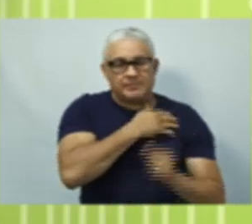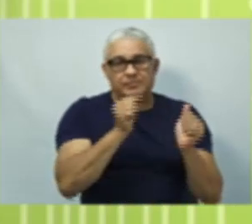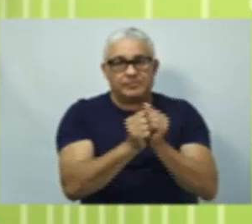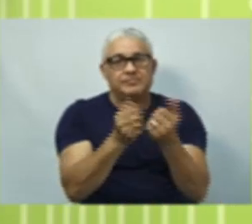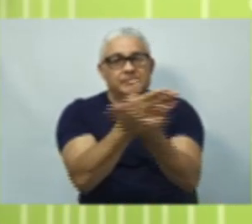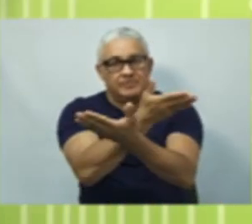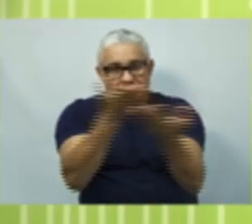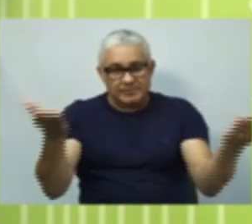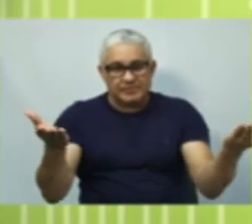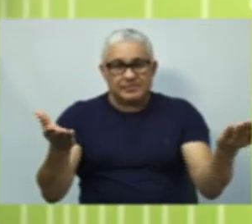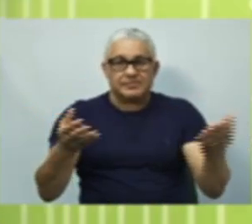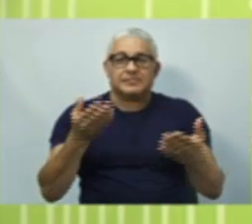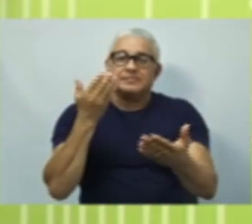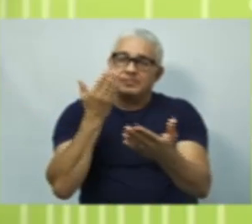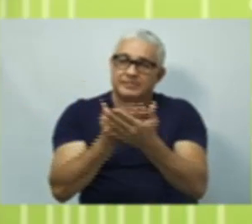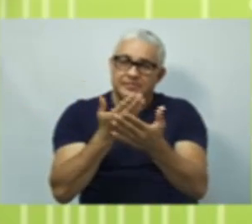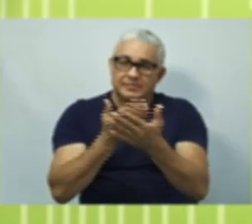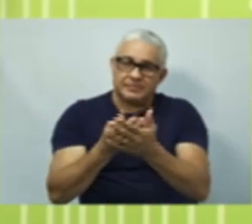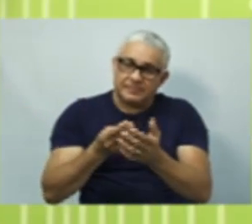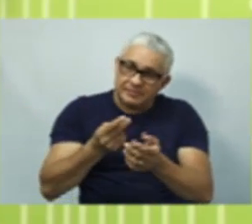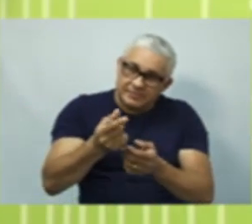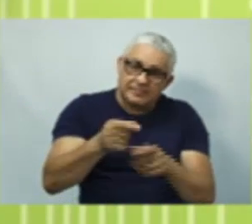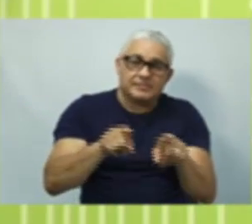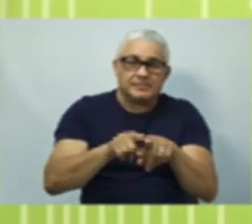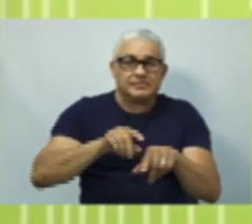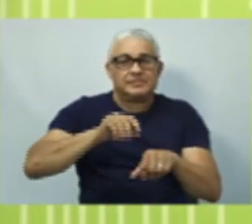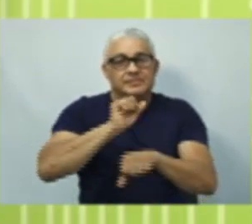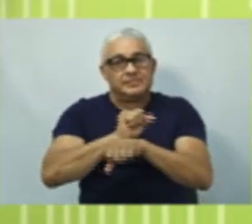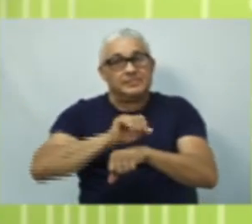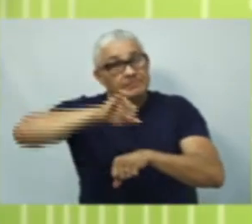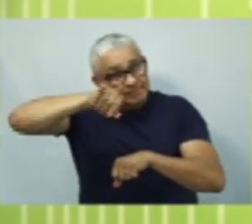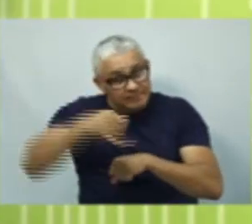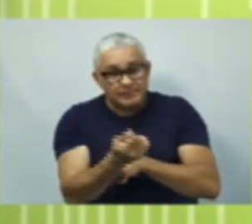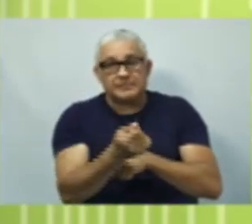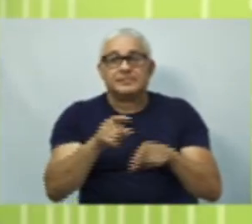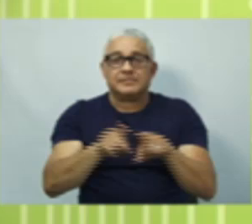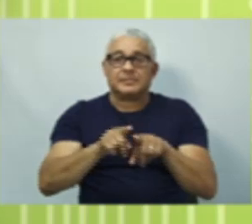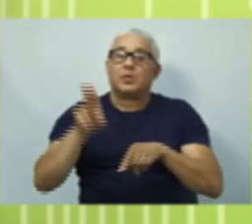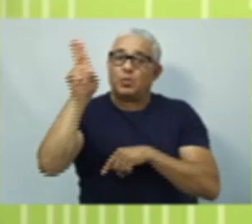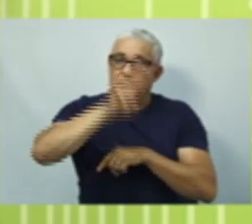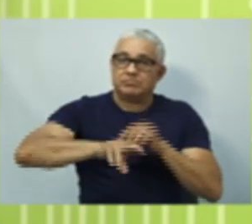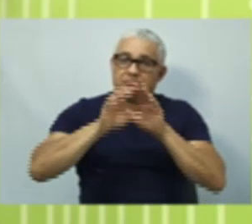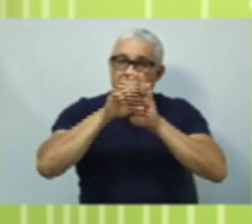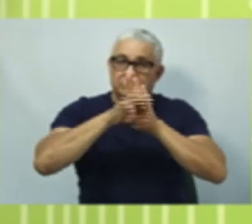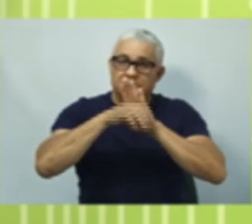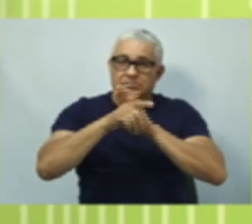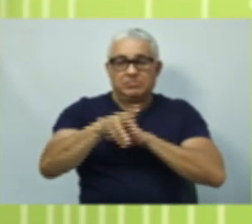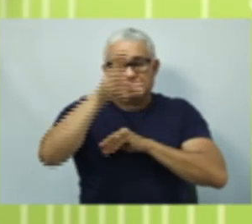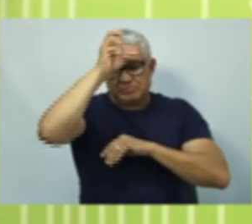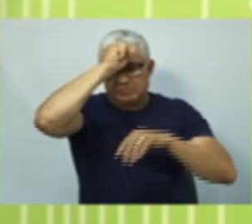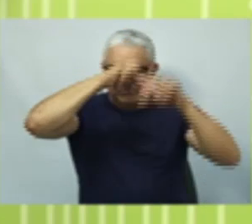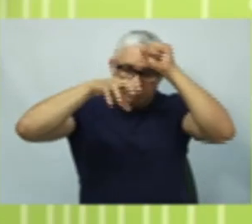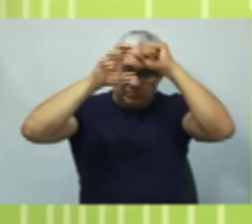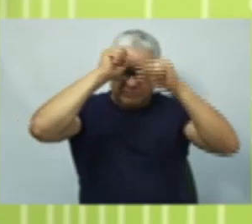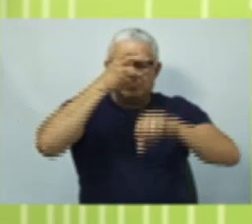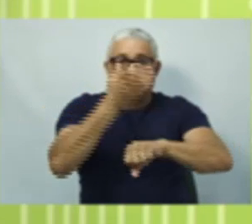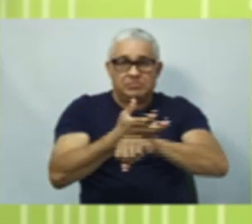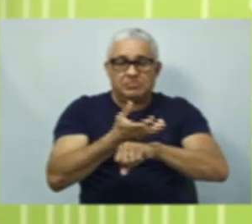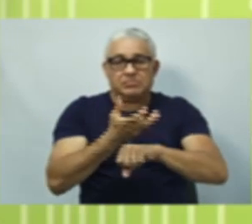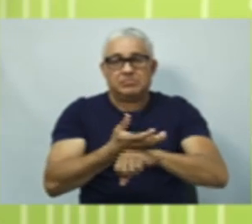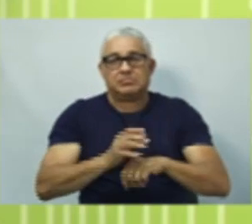vocês durante essas aulas. Espero que vocês aproveitem e apliquem os conteúdos que vocês aprenderam na nossa